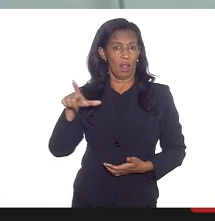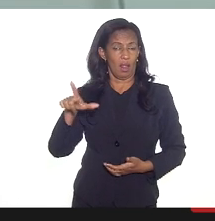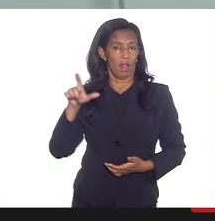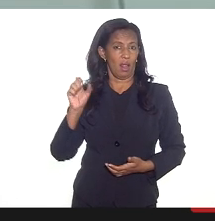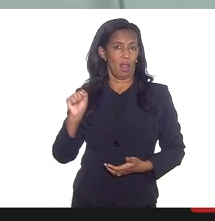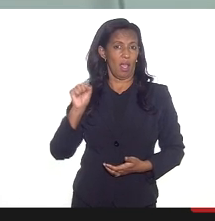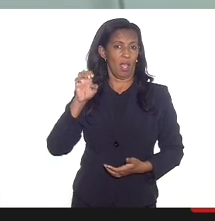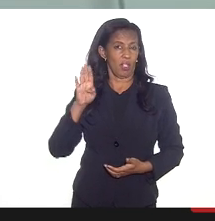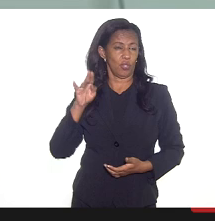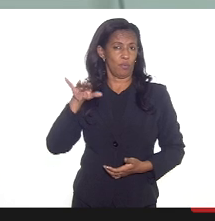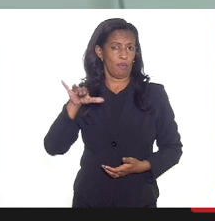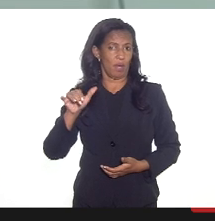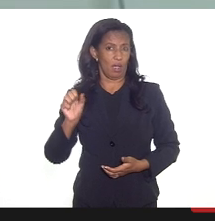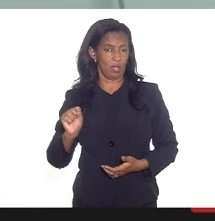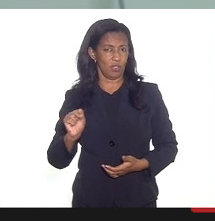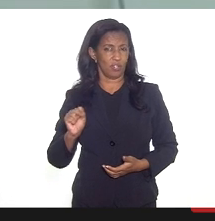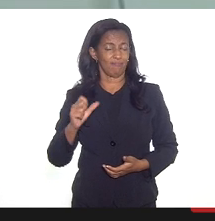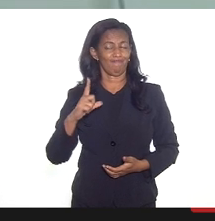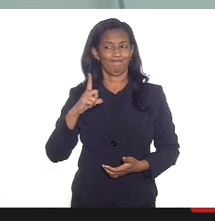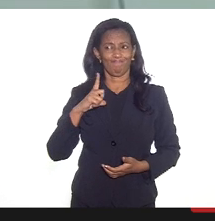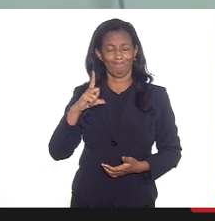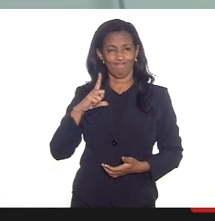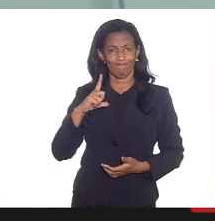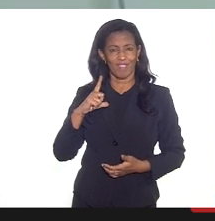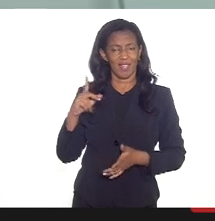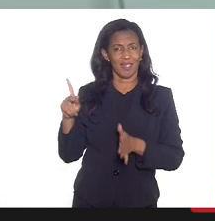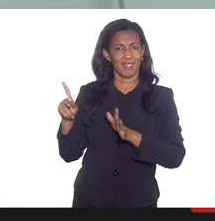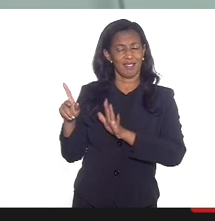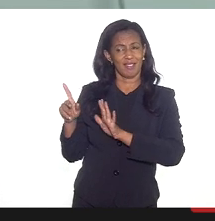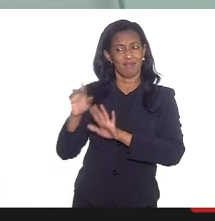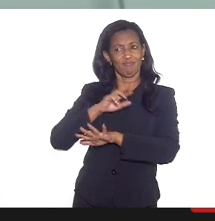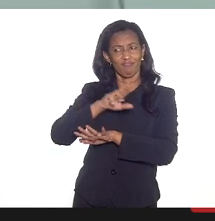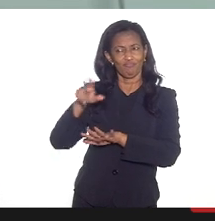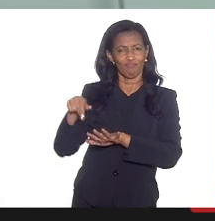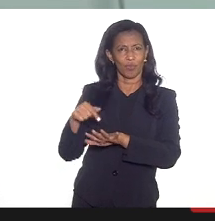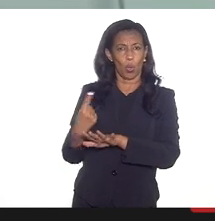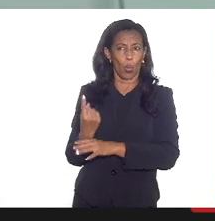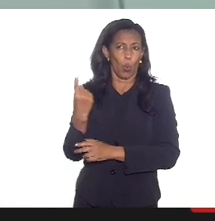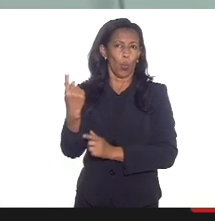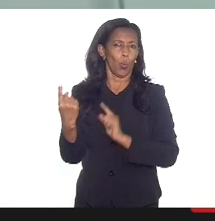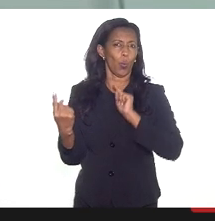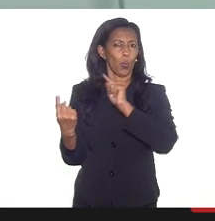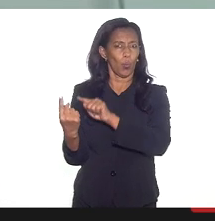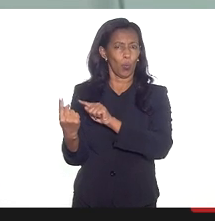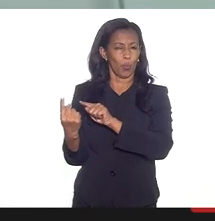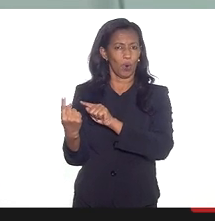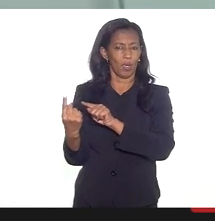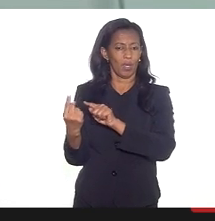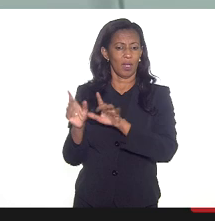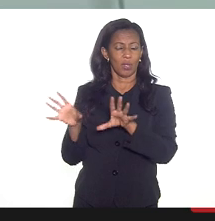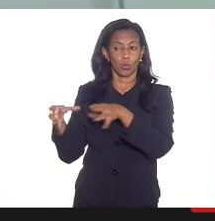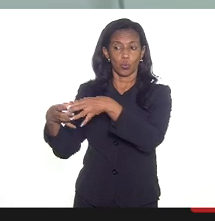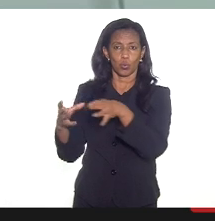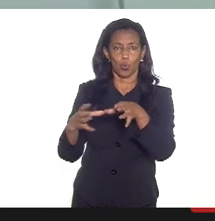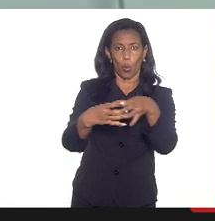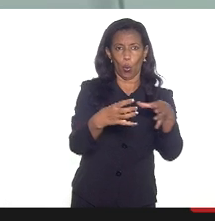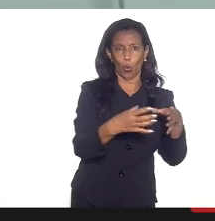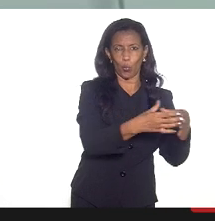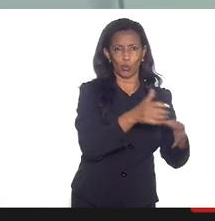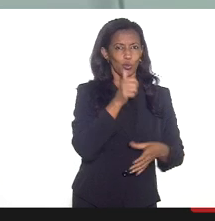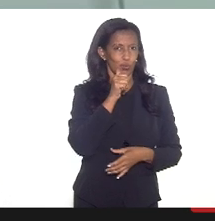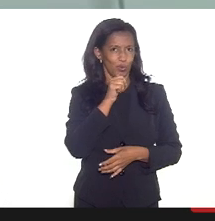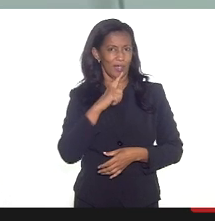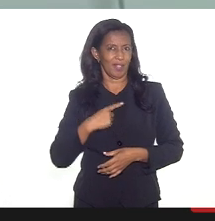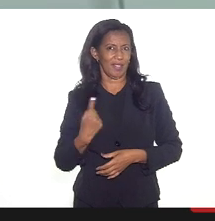mulheres, têm várias condições específicas. Uma delas é que elas estão em todos os grupos de mulheres. Se